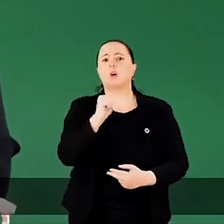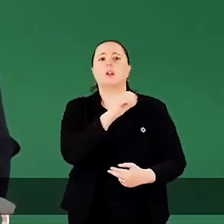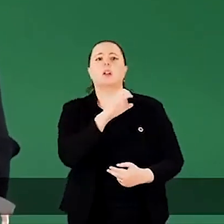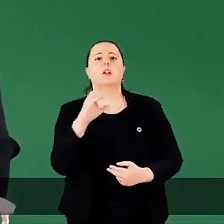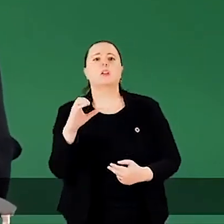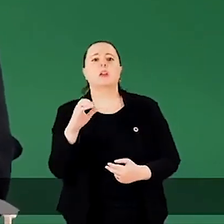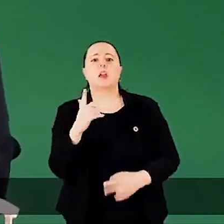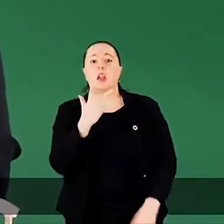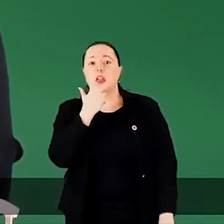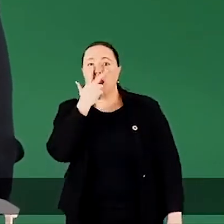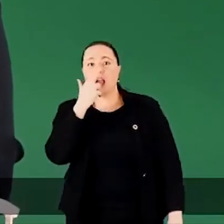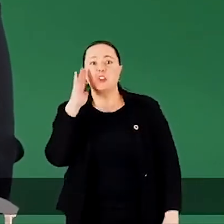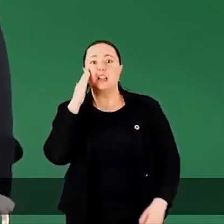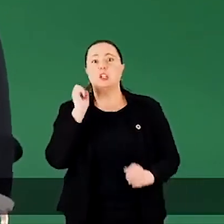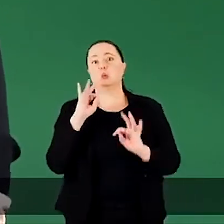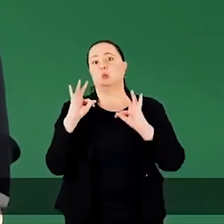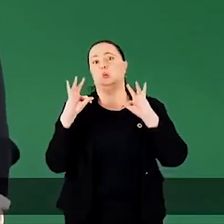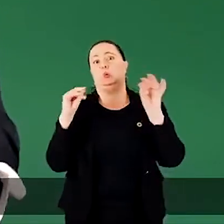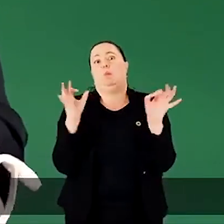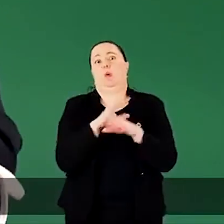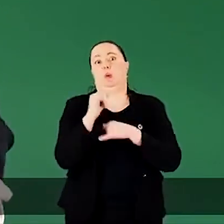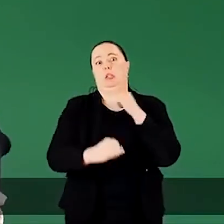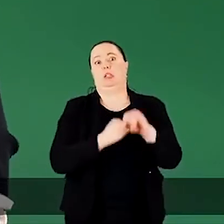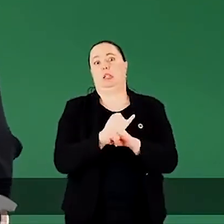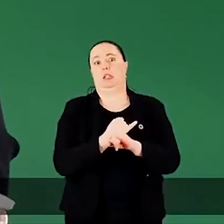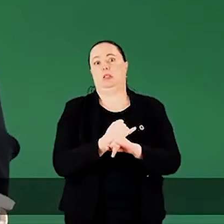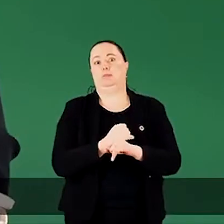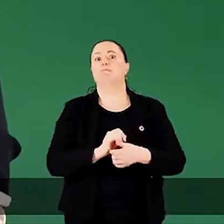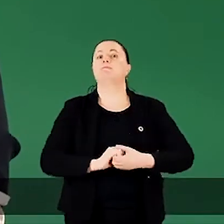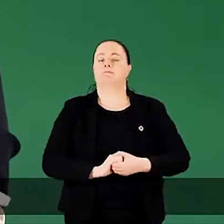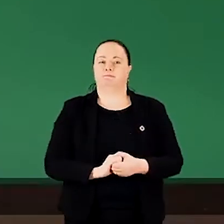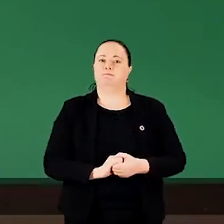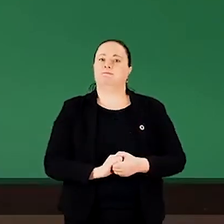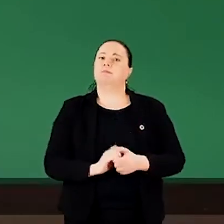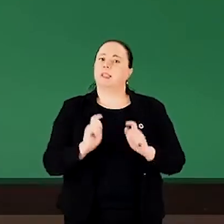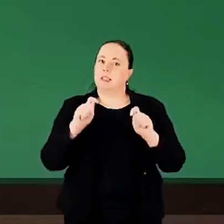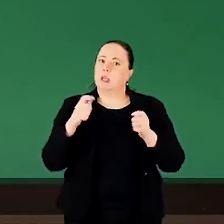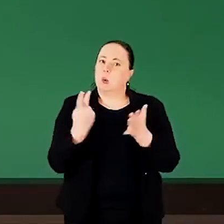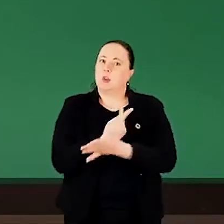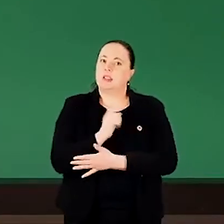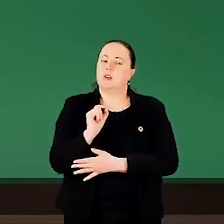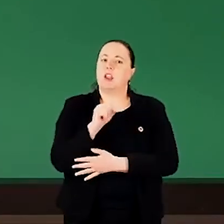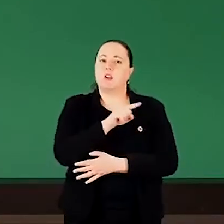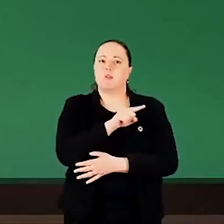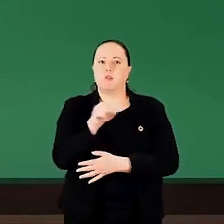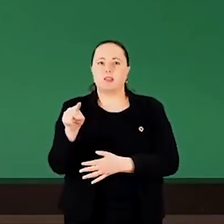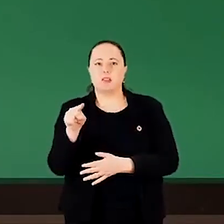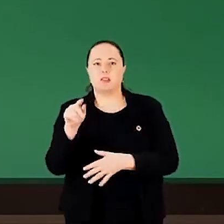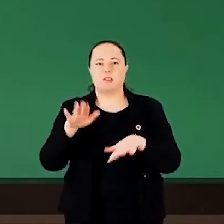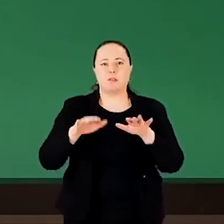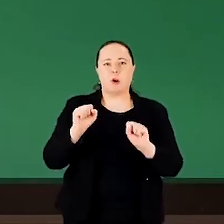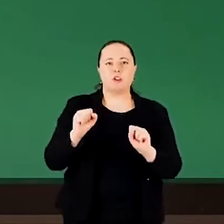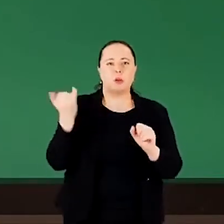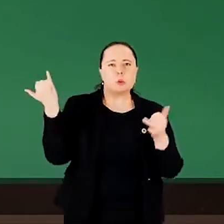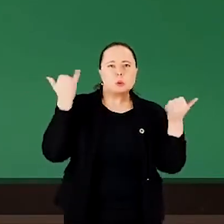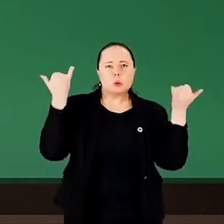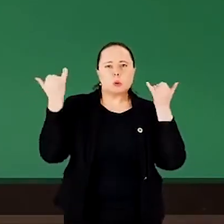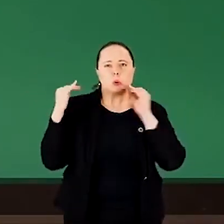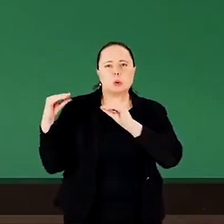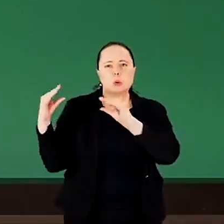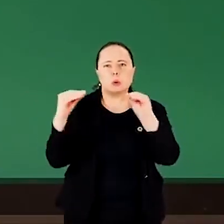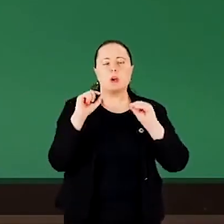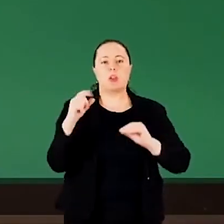ou adolescente que acha que entende tudo de internet. É possível que alguns de vocês ouçam relatos